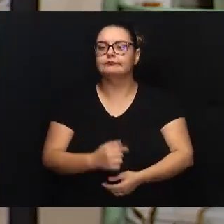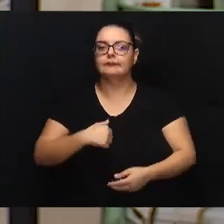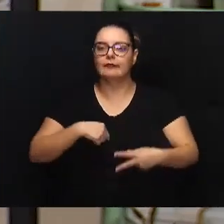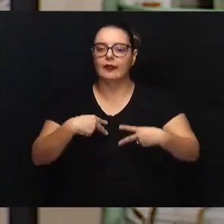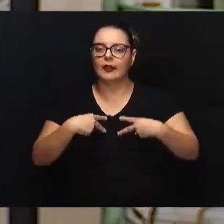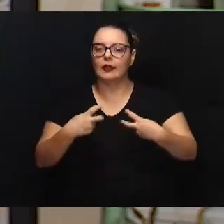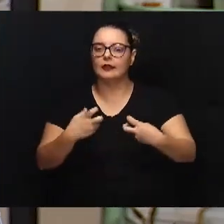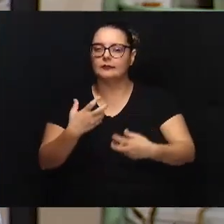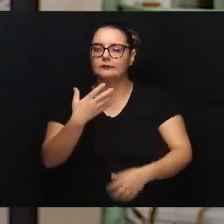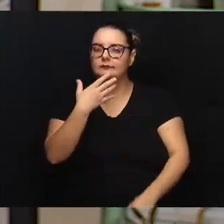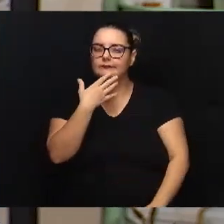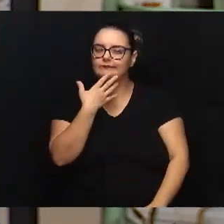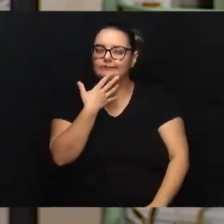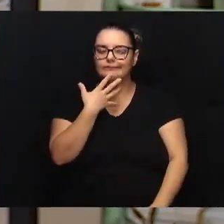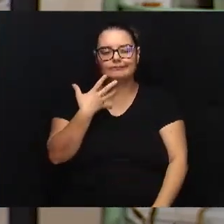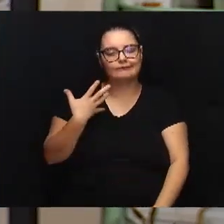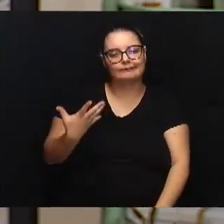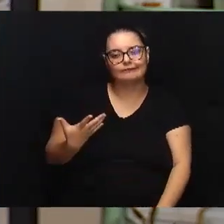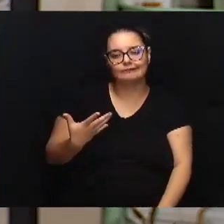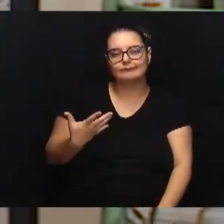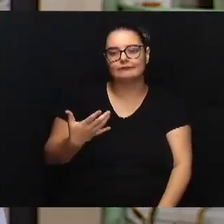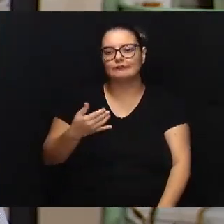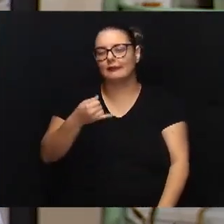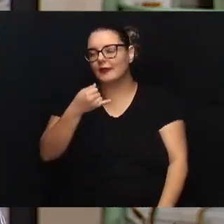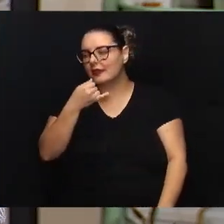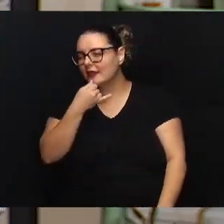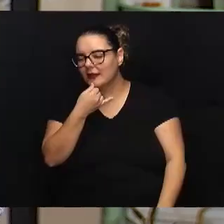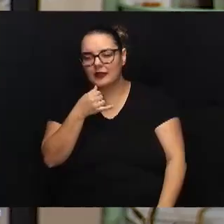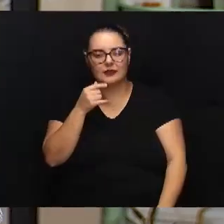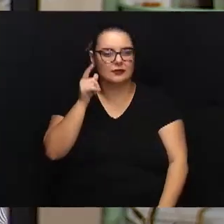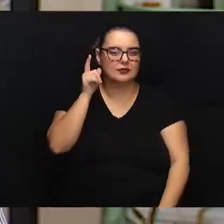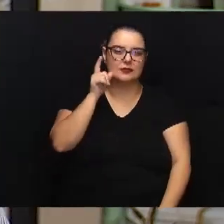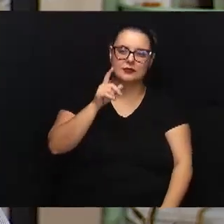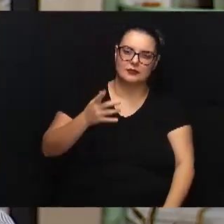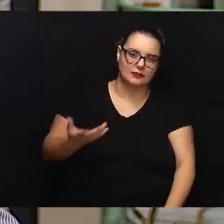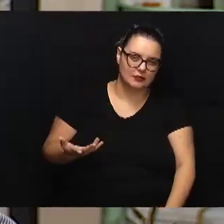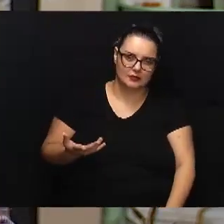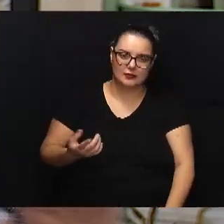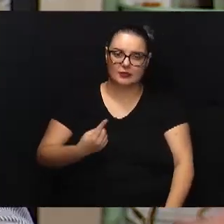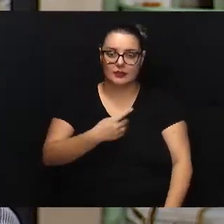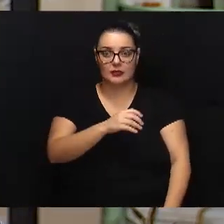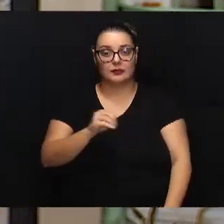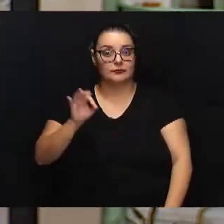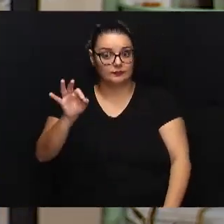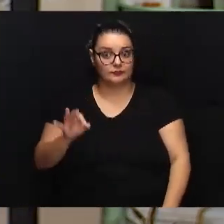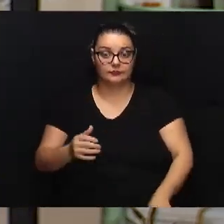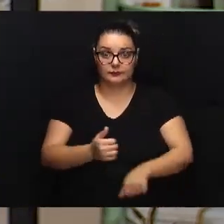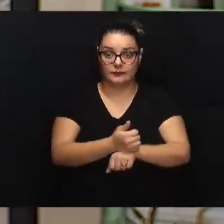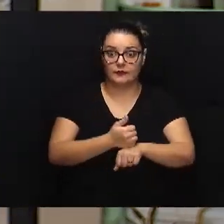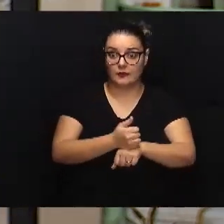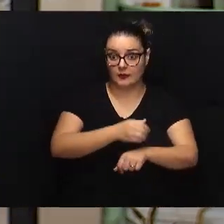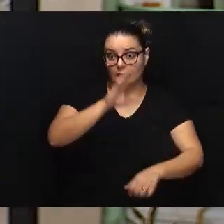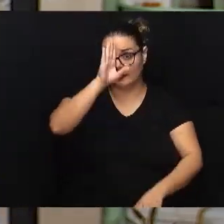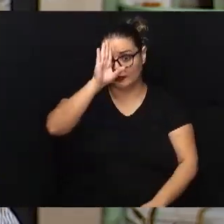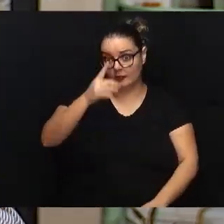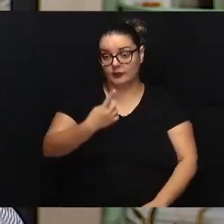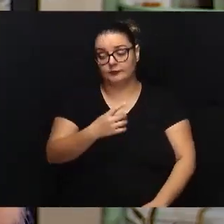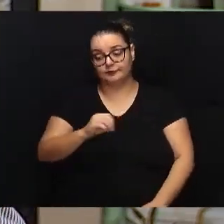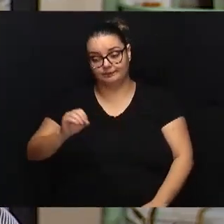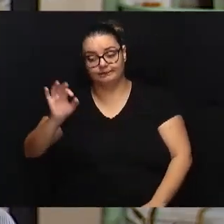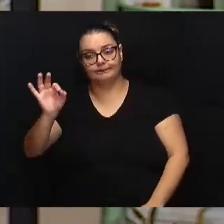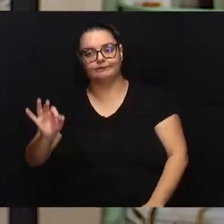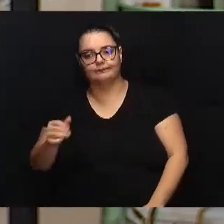muito chateada em não conseguir ser 100% profissional e principalmente 100% mãe. Eu tinha